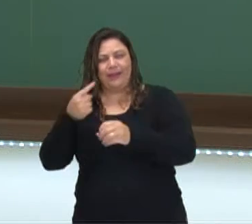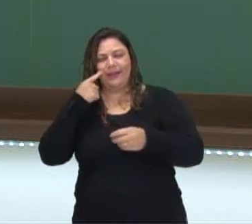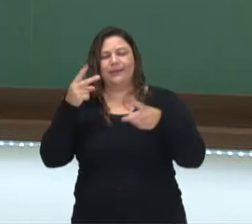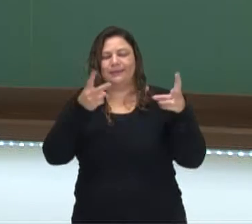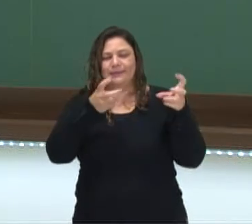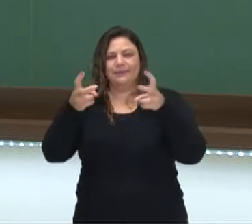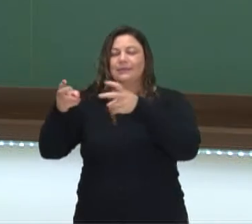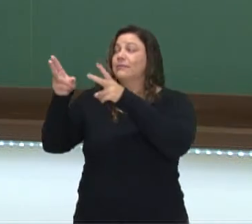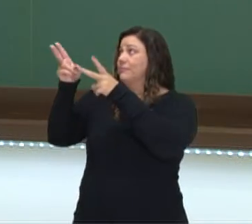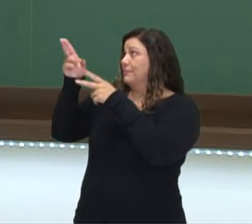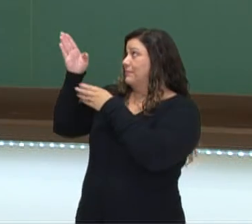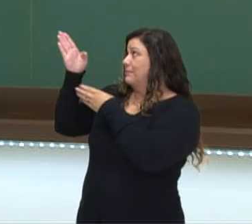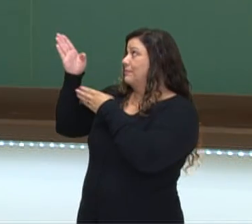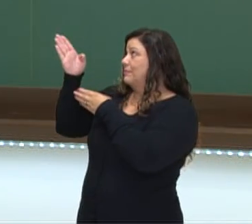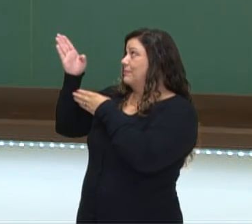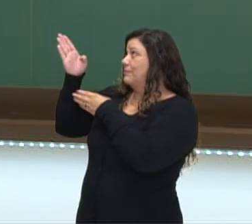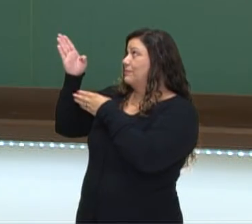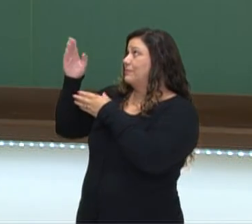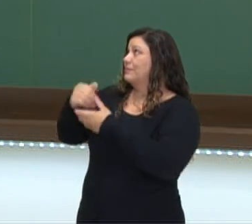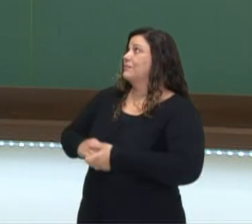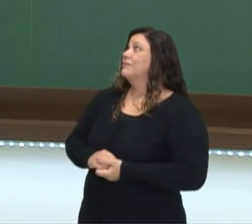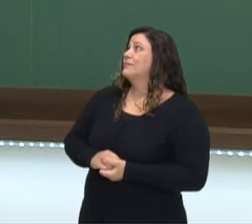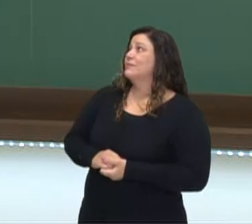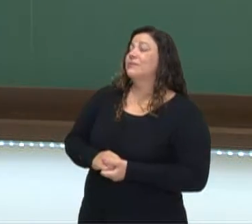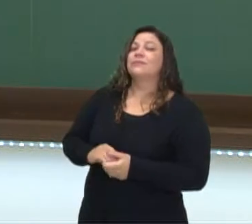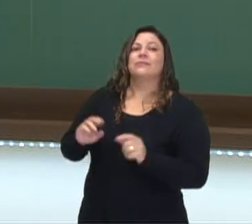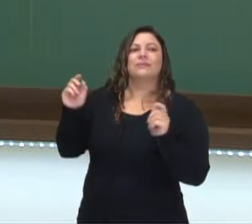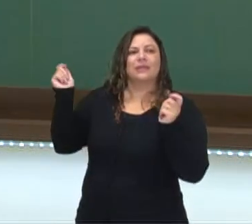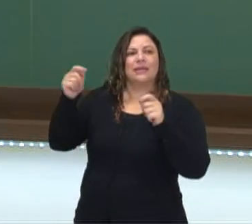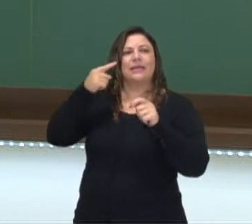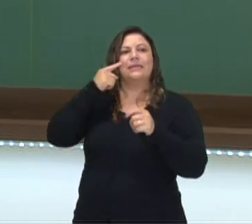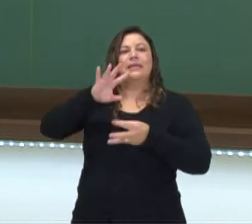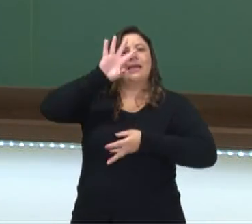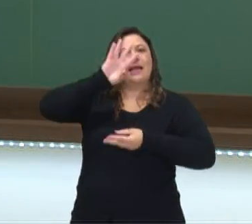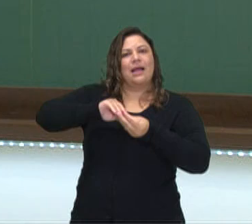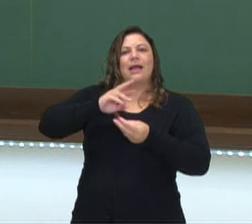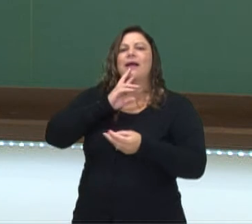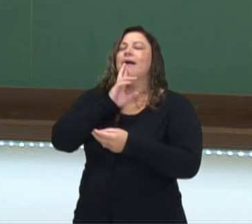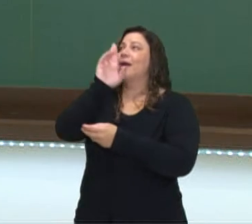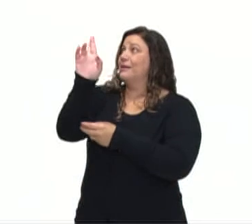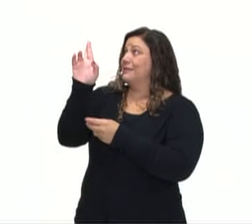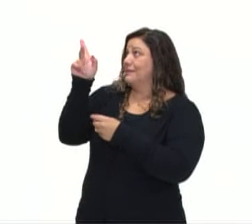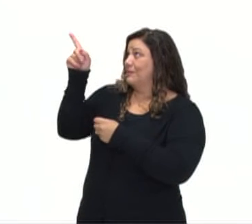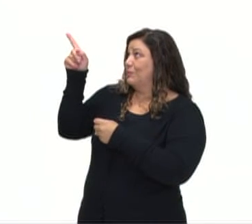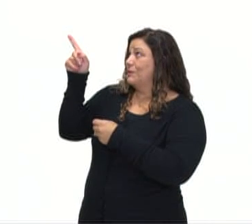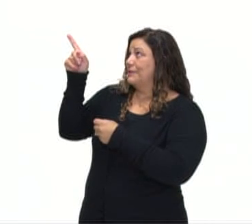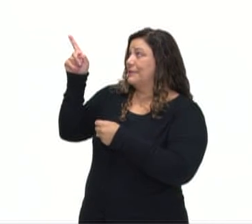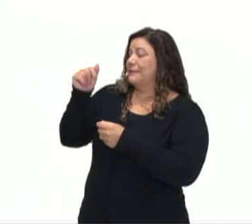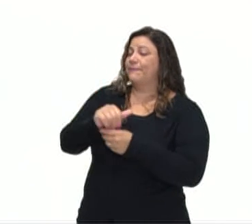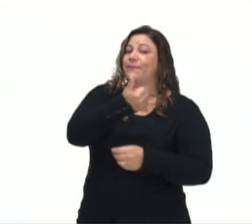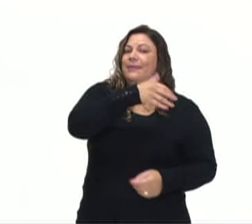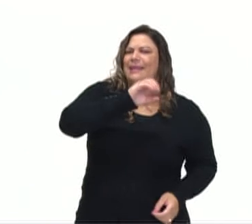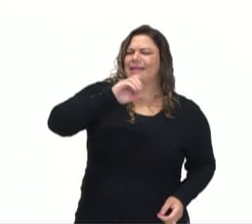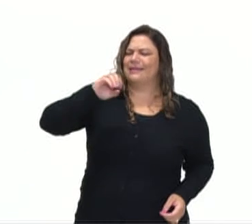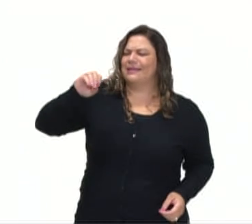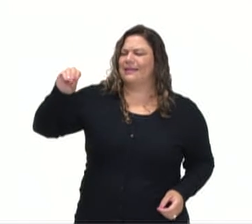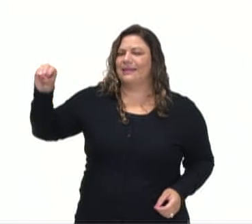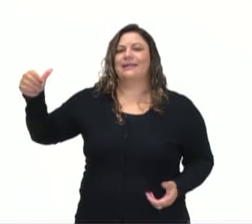quinta é igual a y ao quadrado, que é 10 elevado à décima, que é o 10 com 10 zeros. Tá